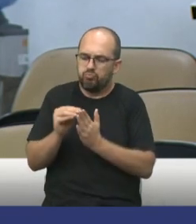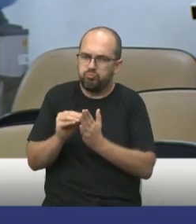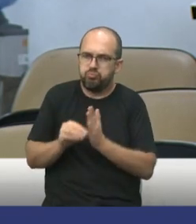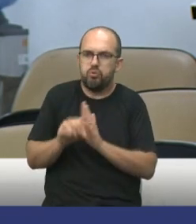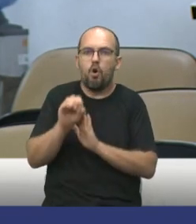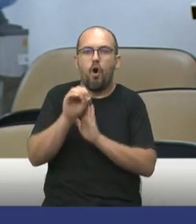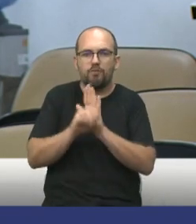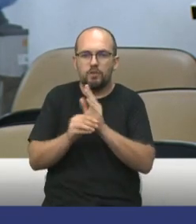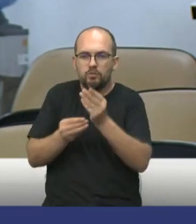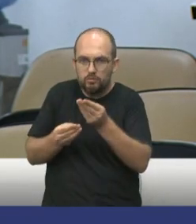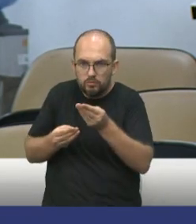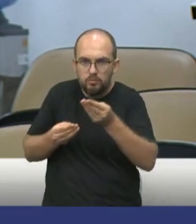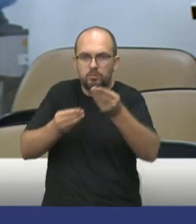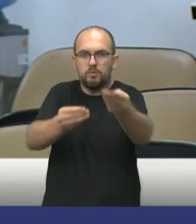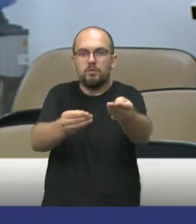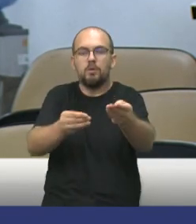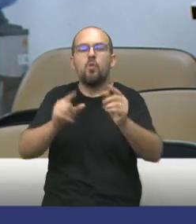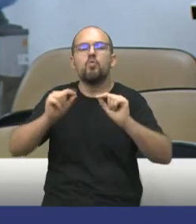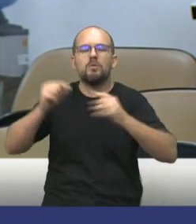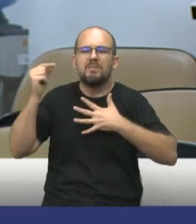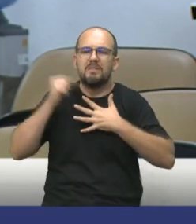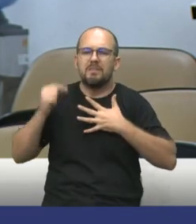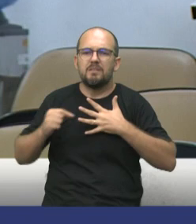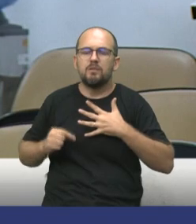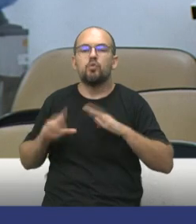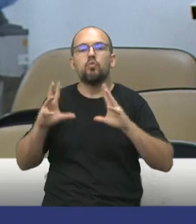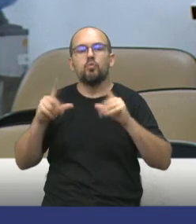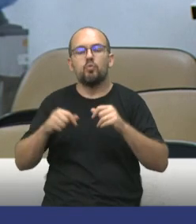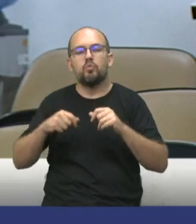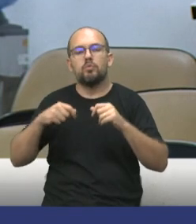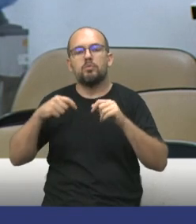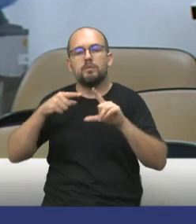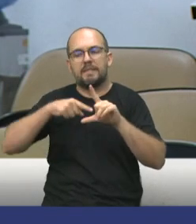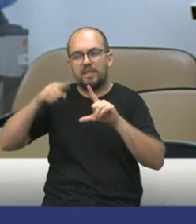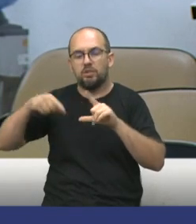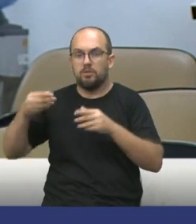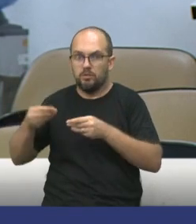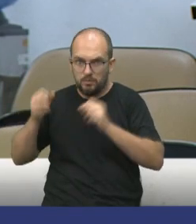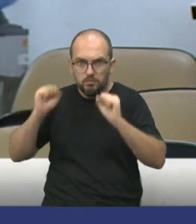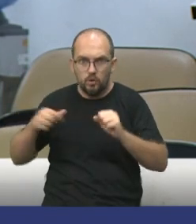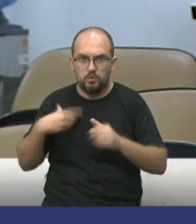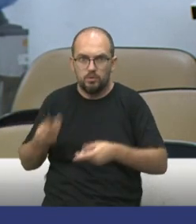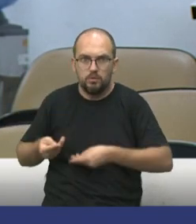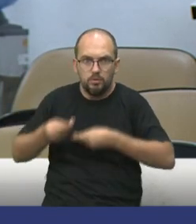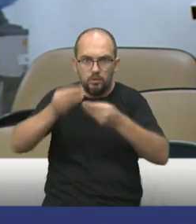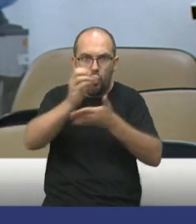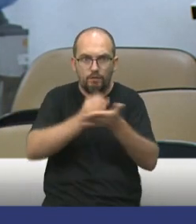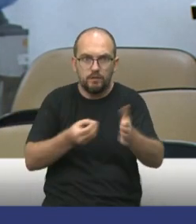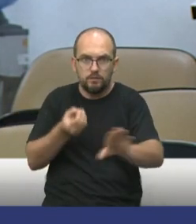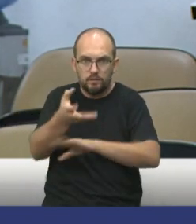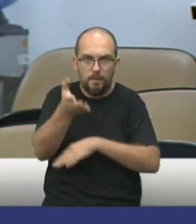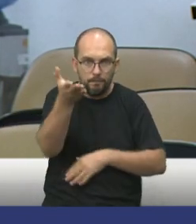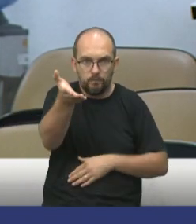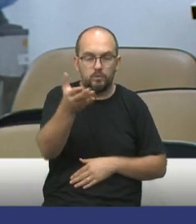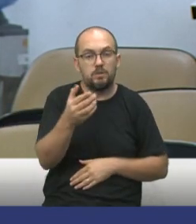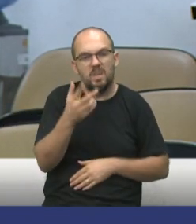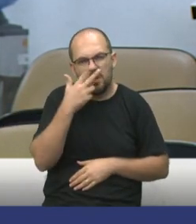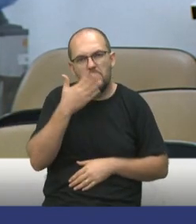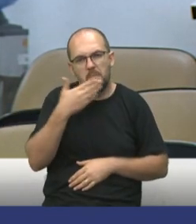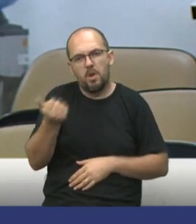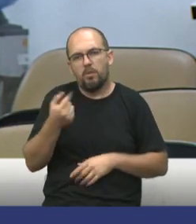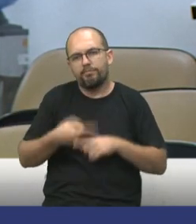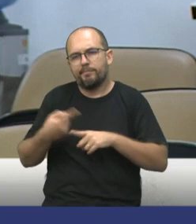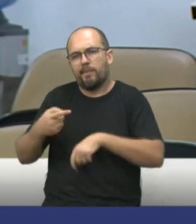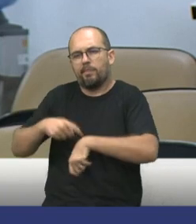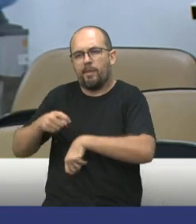enviar para o senhor todas as demandas, através das estatísticas que nós temos, se nós podemos elencar por ofício e enviar para o senhor, eu acho que é mais viável, porque o